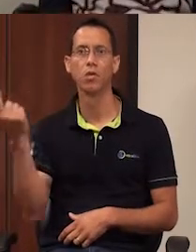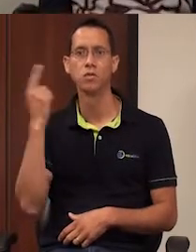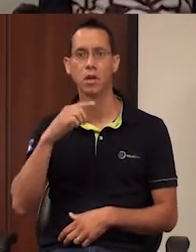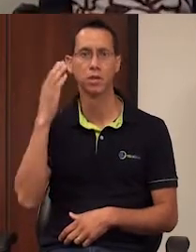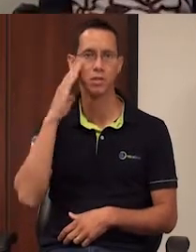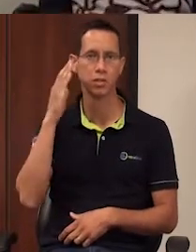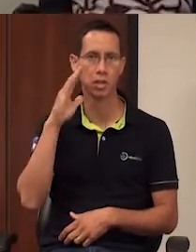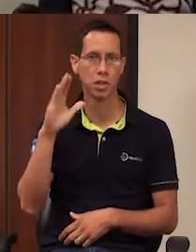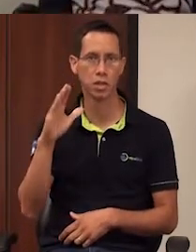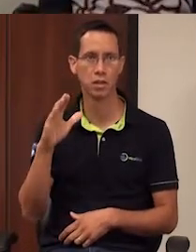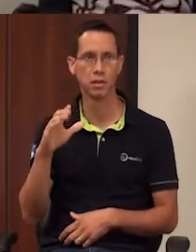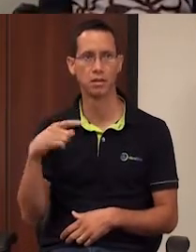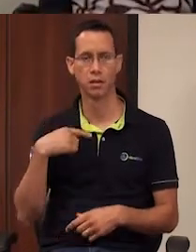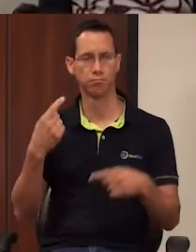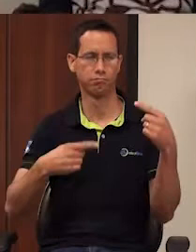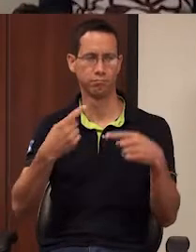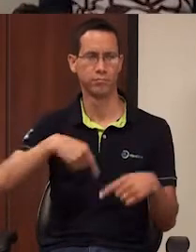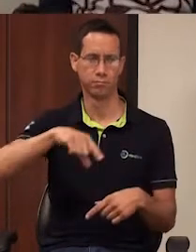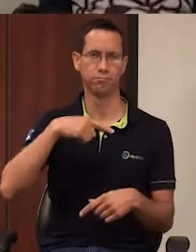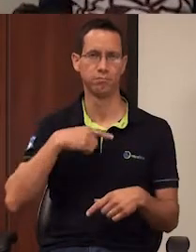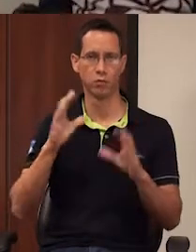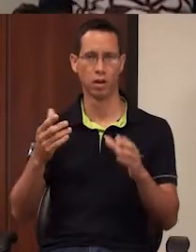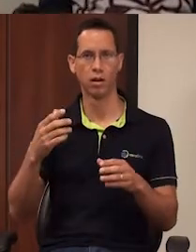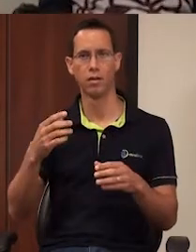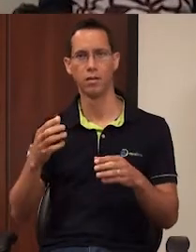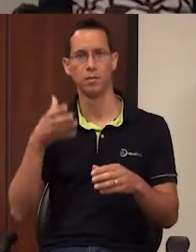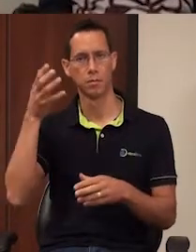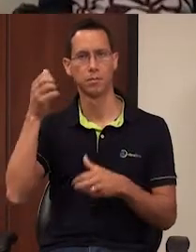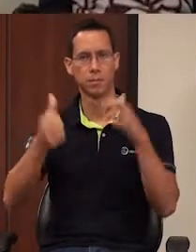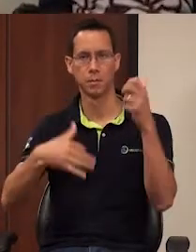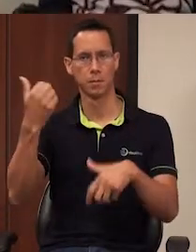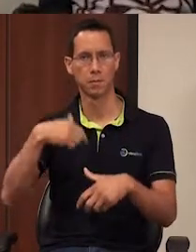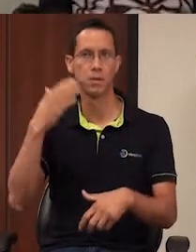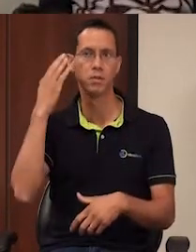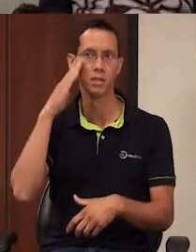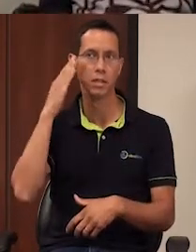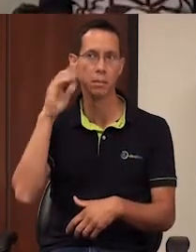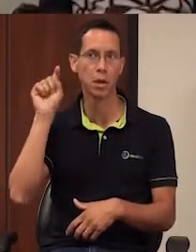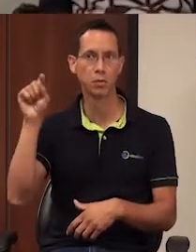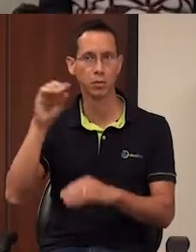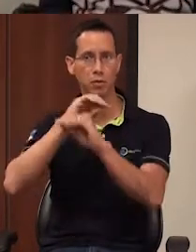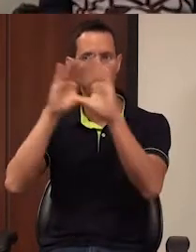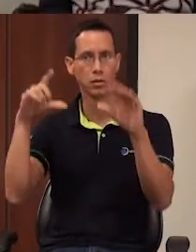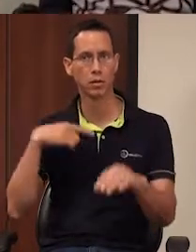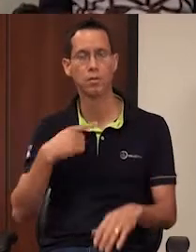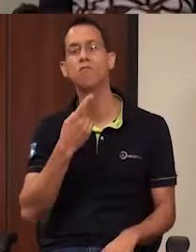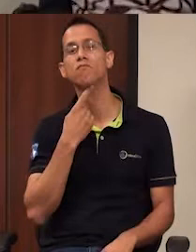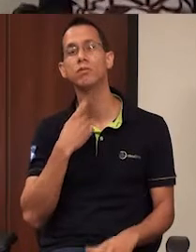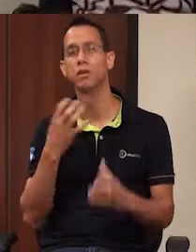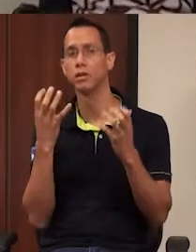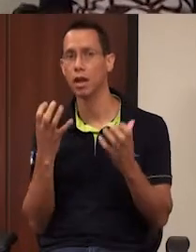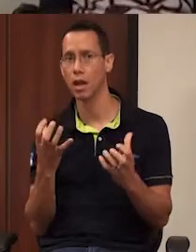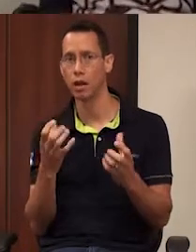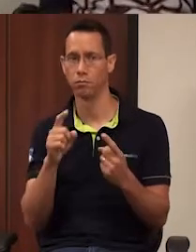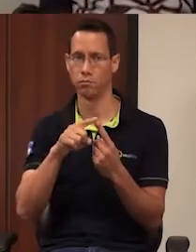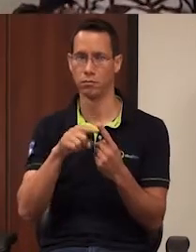discernir. E aí vem toda, acho que, uma discussão aqui que a gente teve também sobre o discernimento, porque vontade é querer, né? Discernir